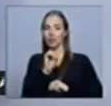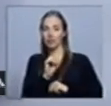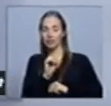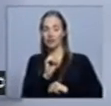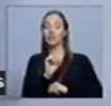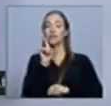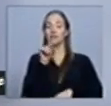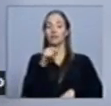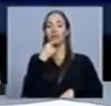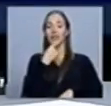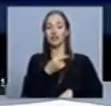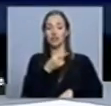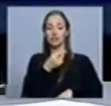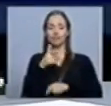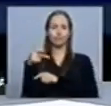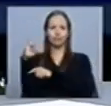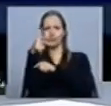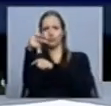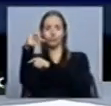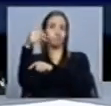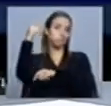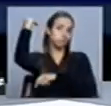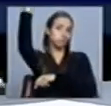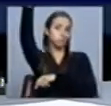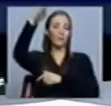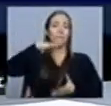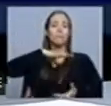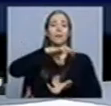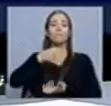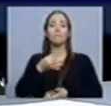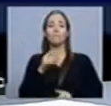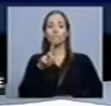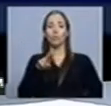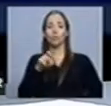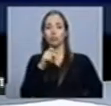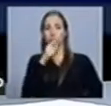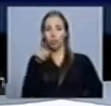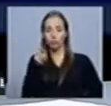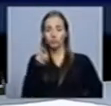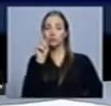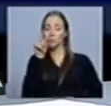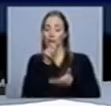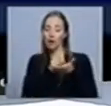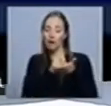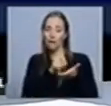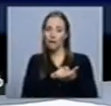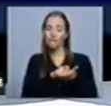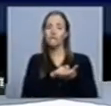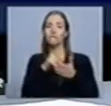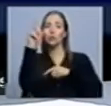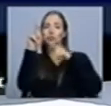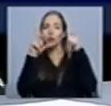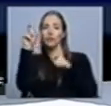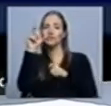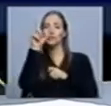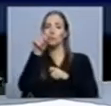sonda New Horizons, que já está muito para lá de Plutão, tem também na sua agenda de fotografias tirar uma fotografia também do